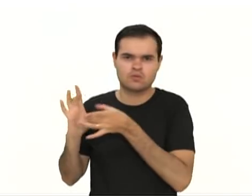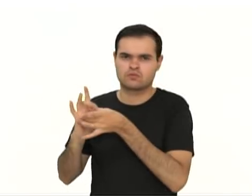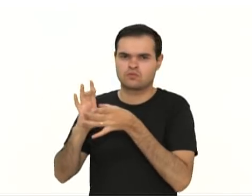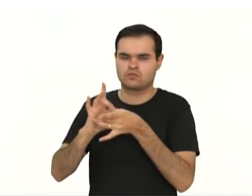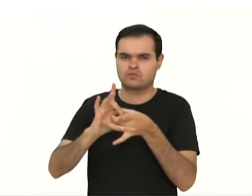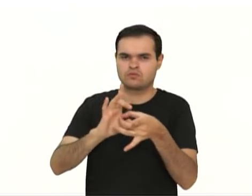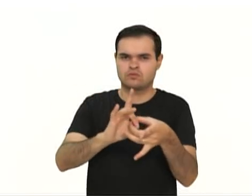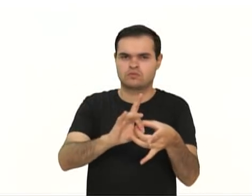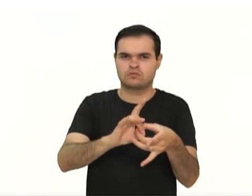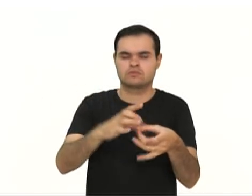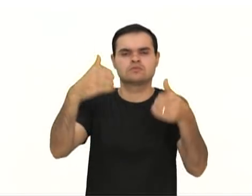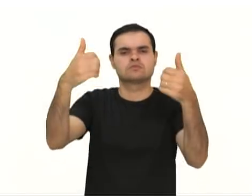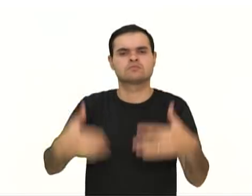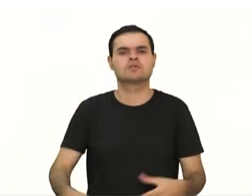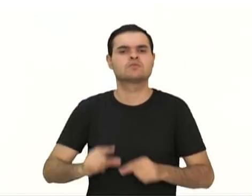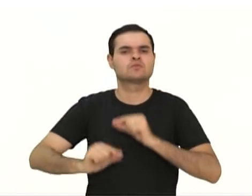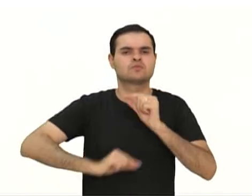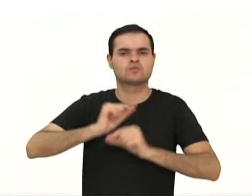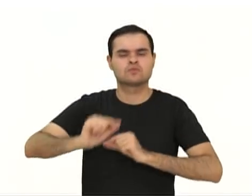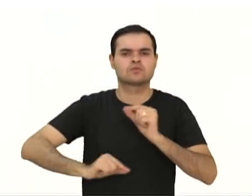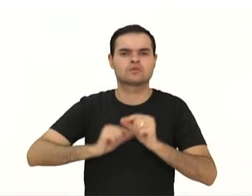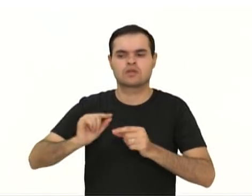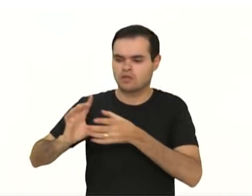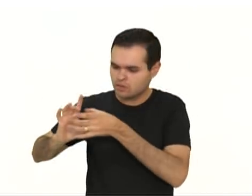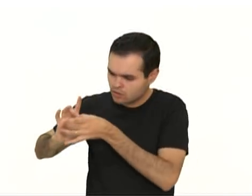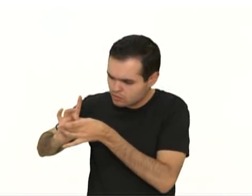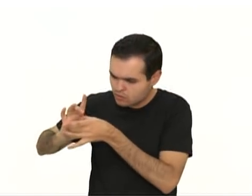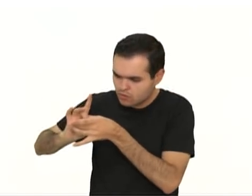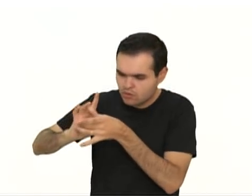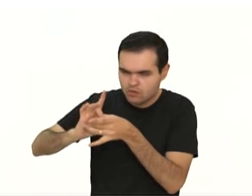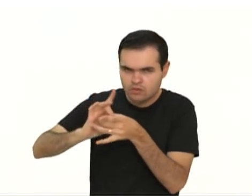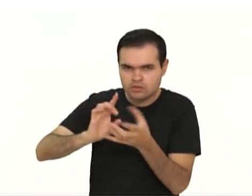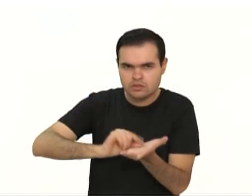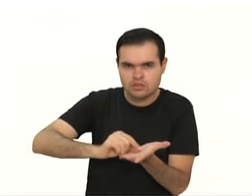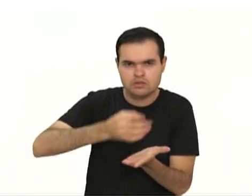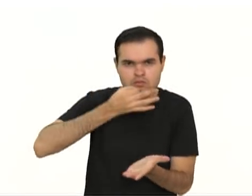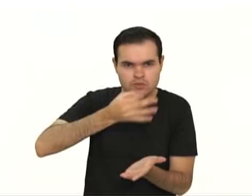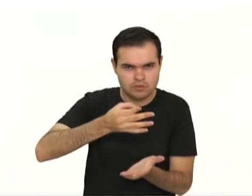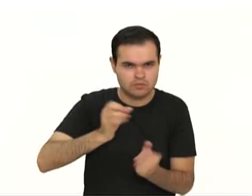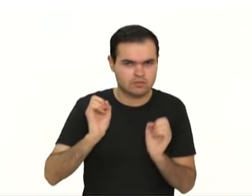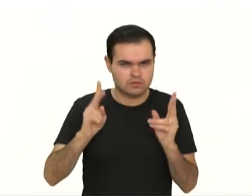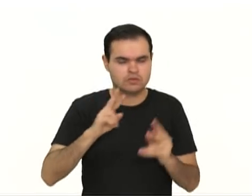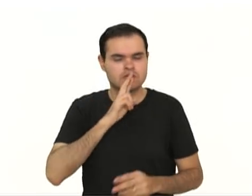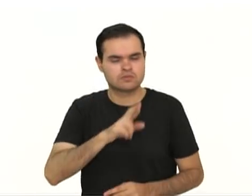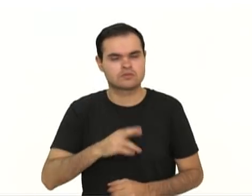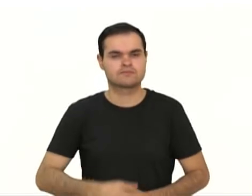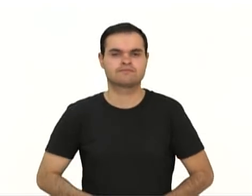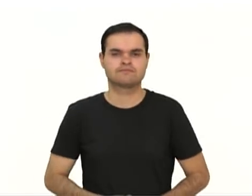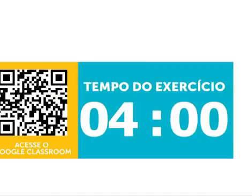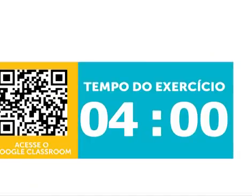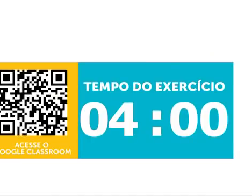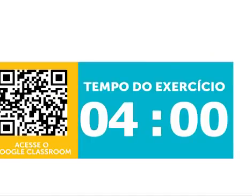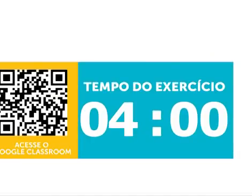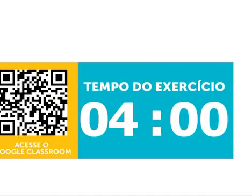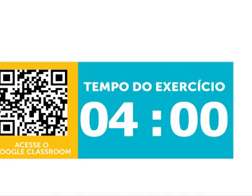contexto. Explique o ditado popular no contexto do artigo de opinião. Responda.